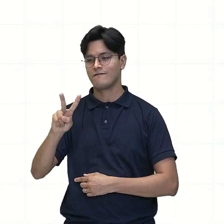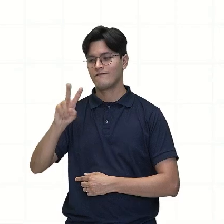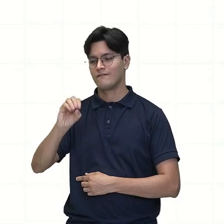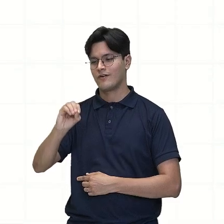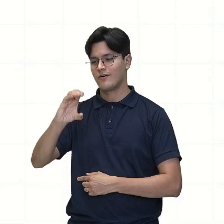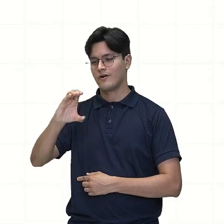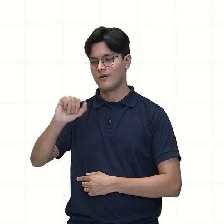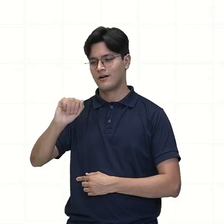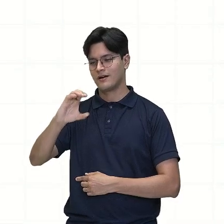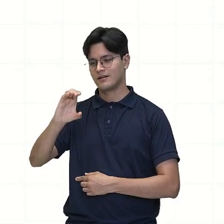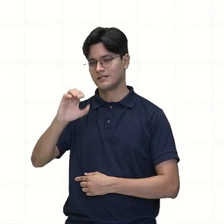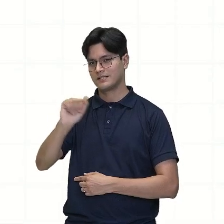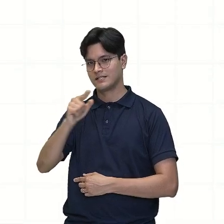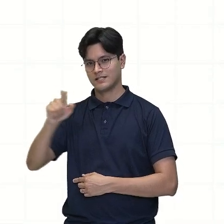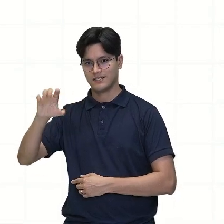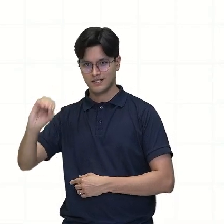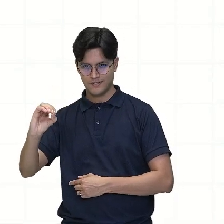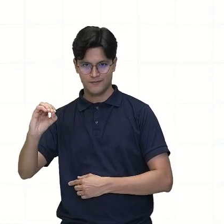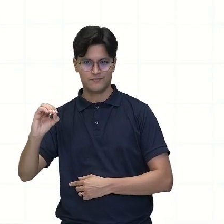Ok?